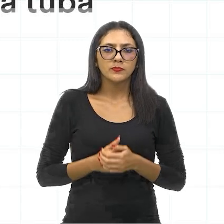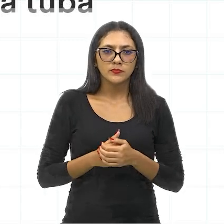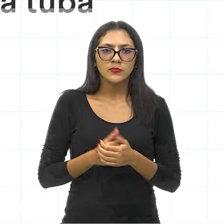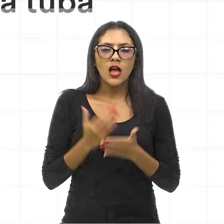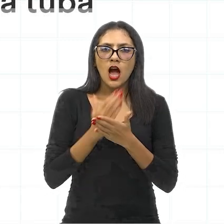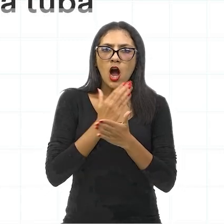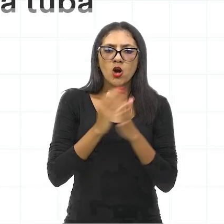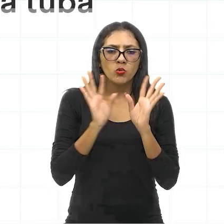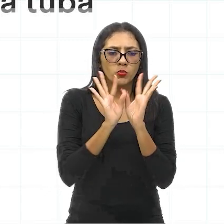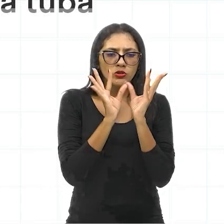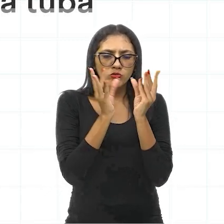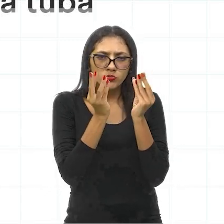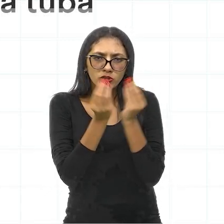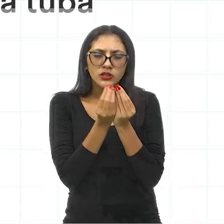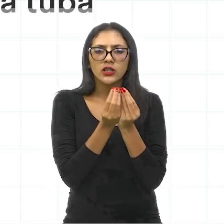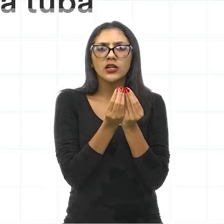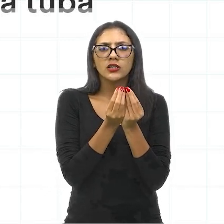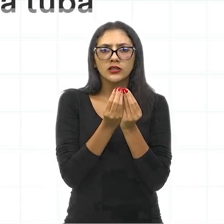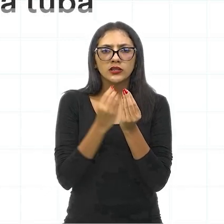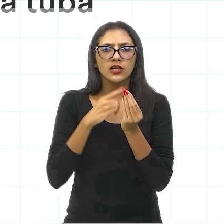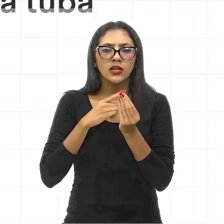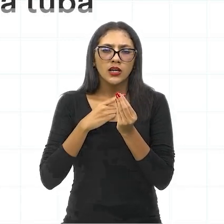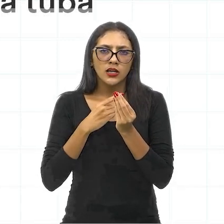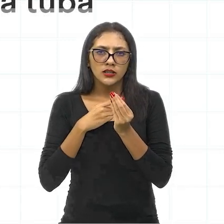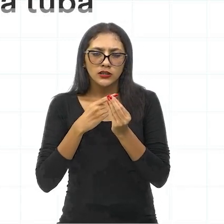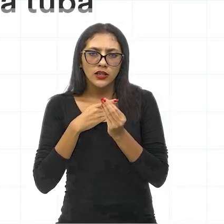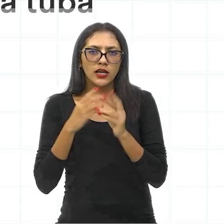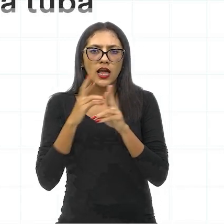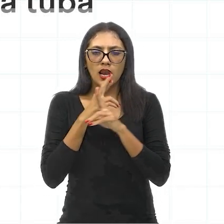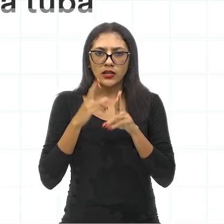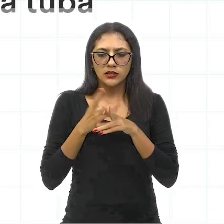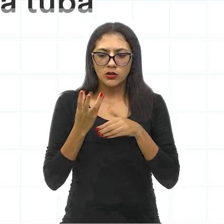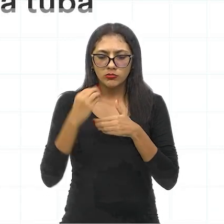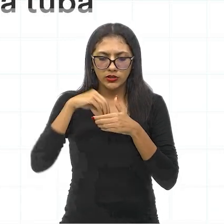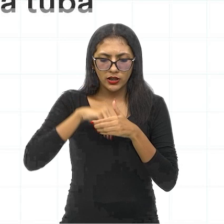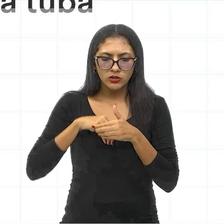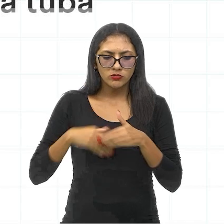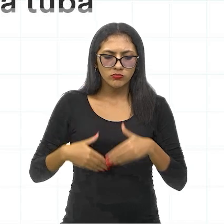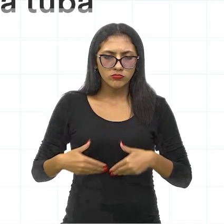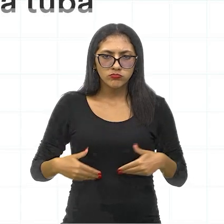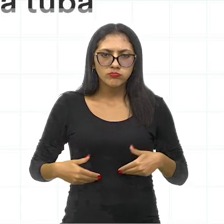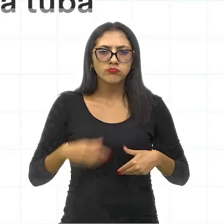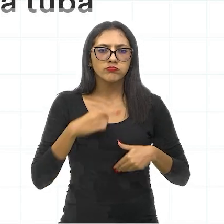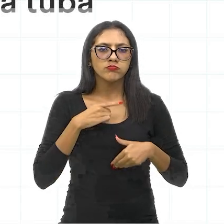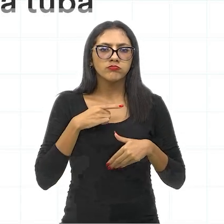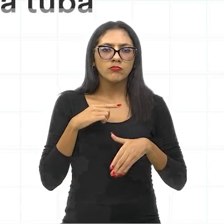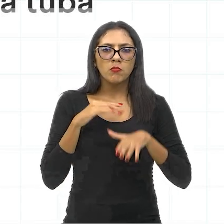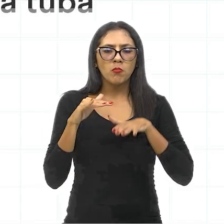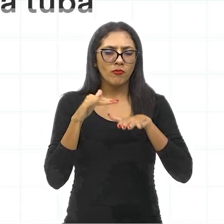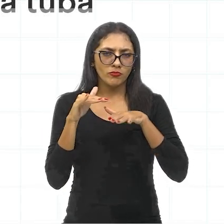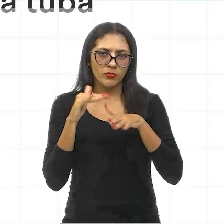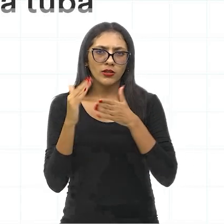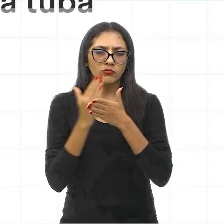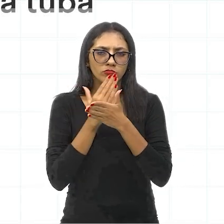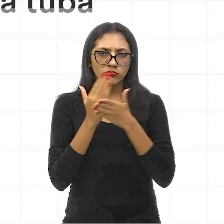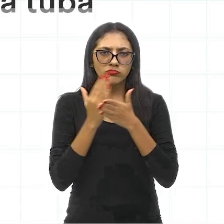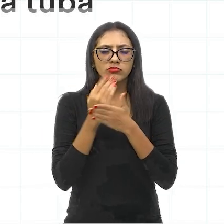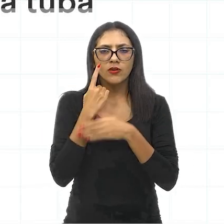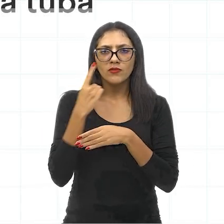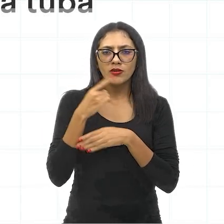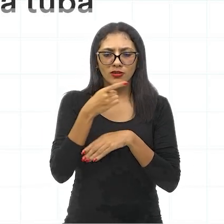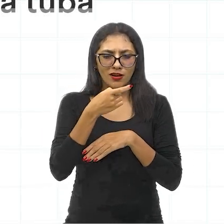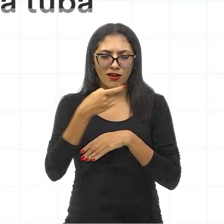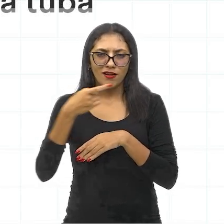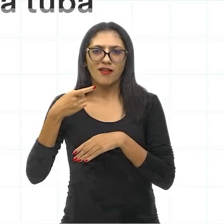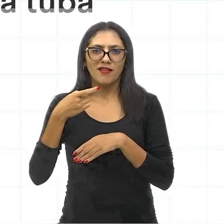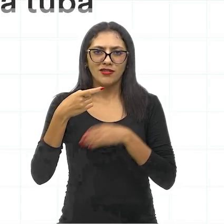estimulam as contrações da musculatura do útero e, junto aos movimentos dos flagelos, os flagelos são aquelas caudas que nós já vimos